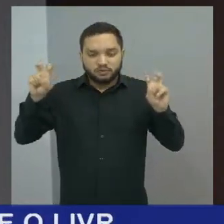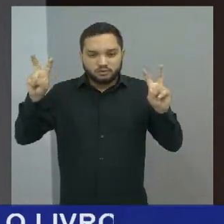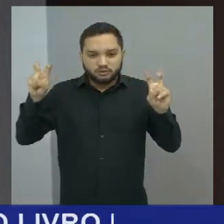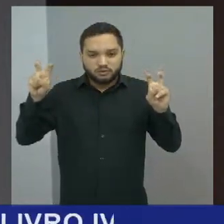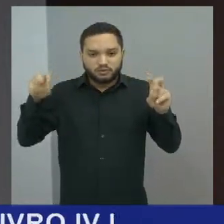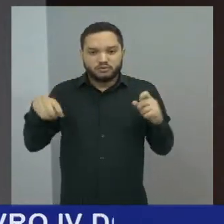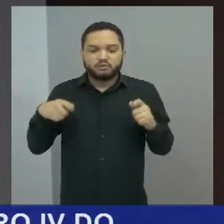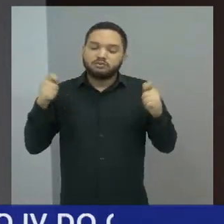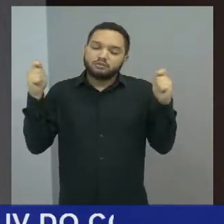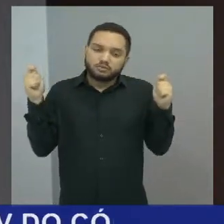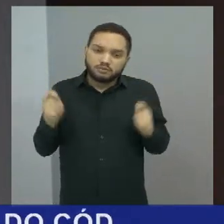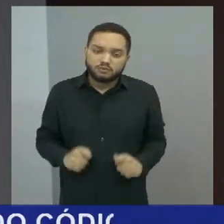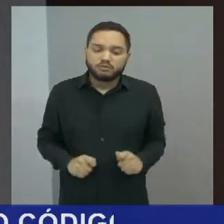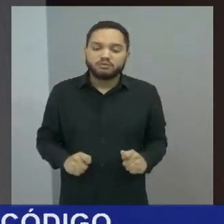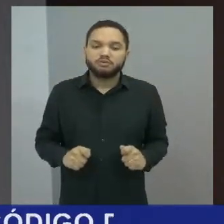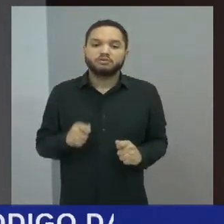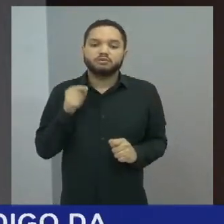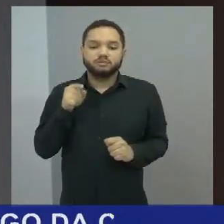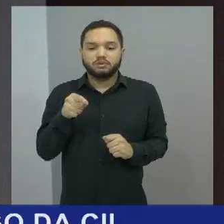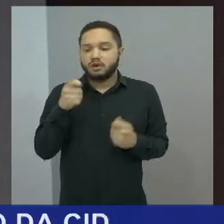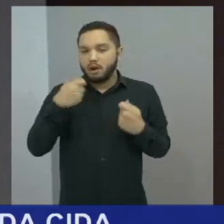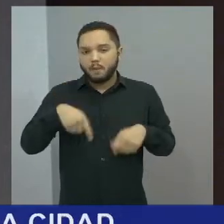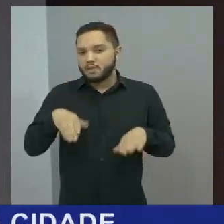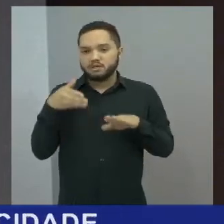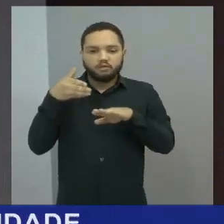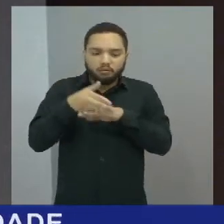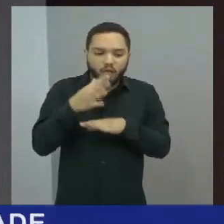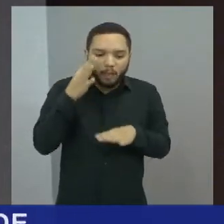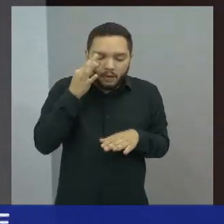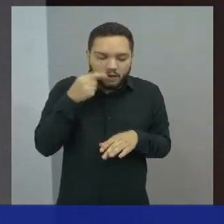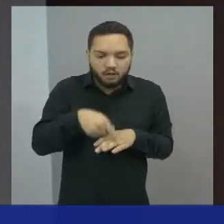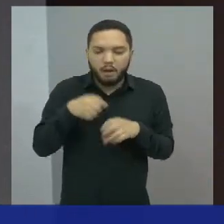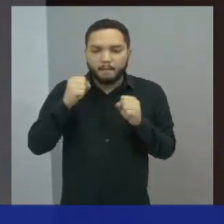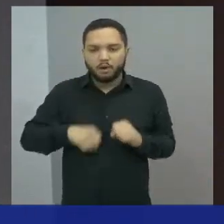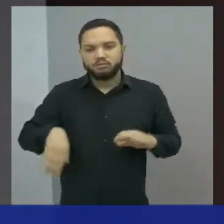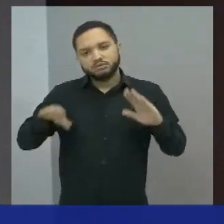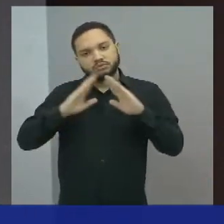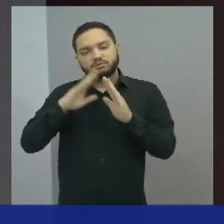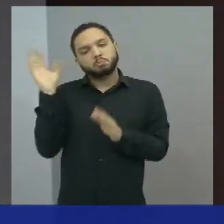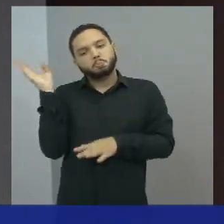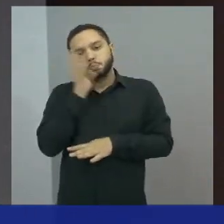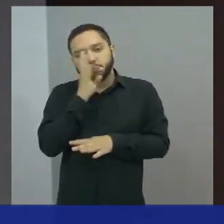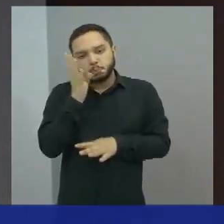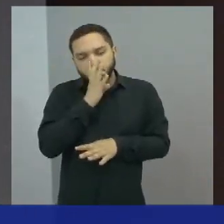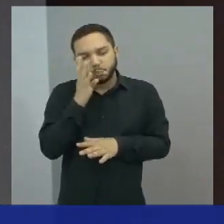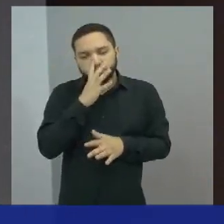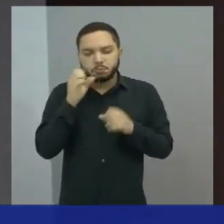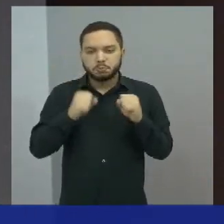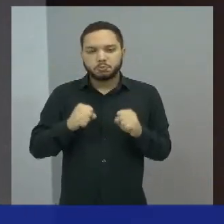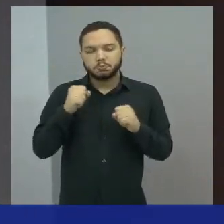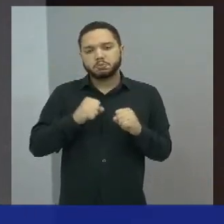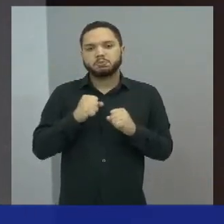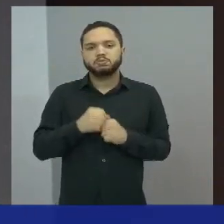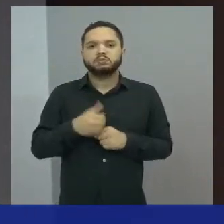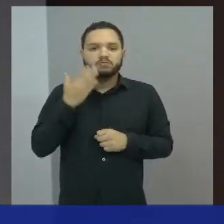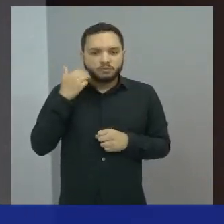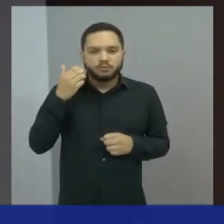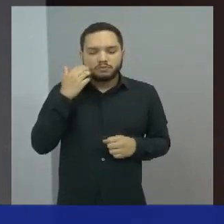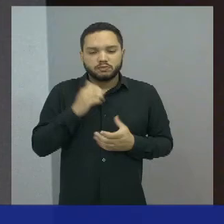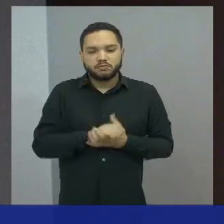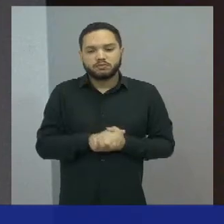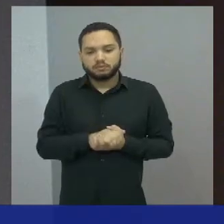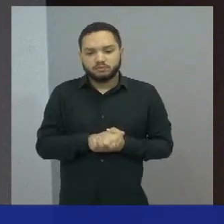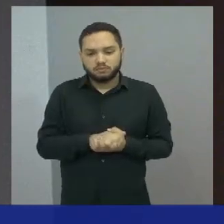à possibilidade de você não estar presencialmente nesses espaços onde estarão sendo